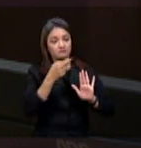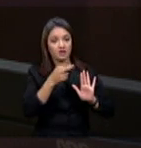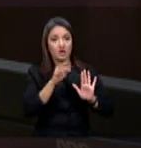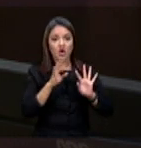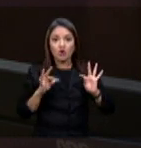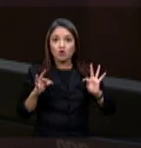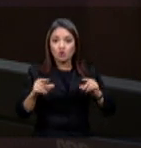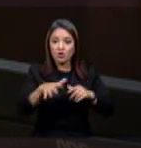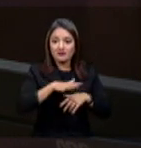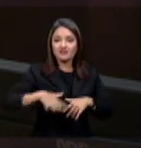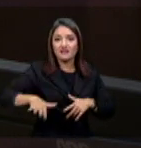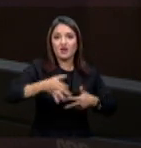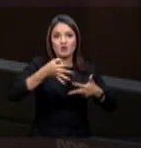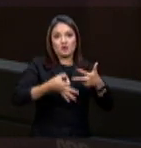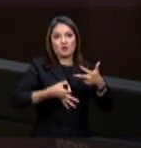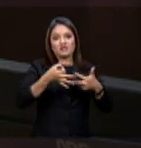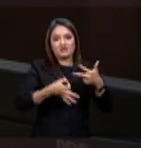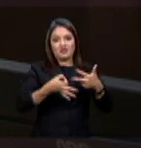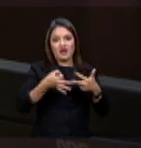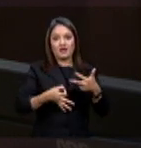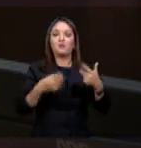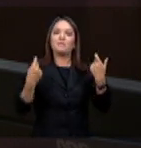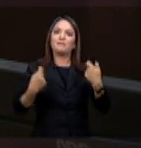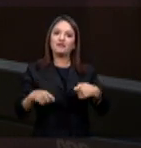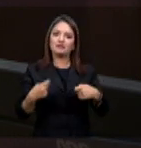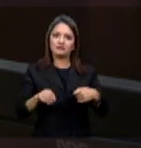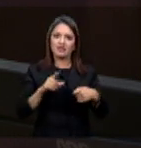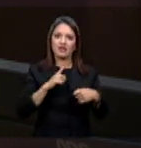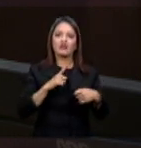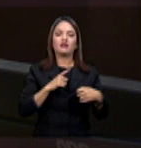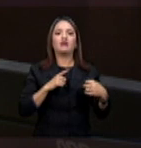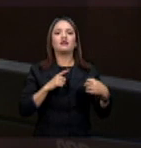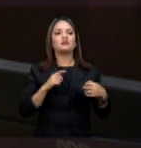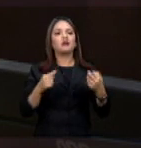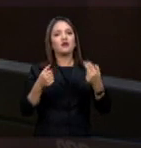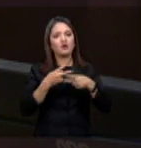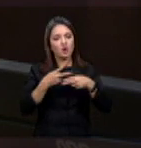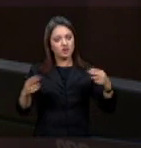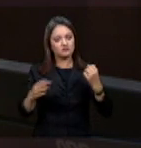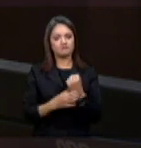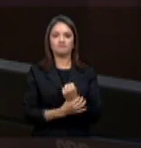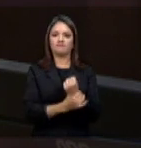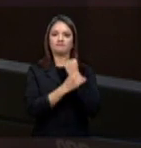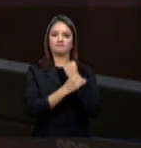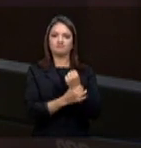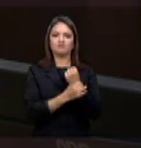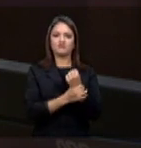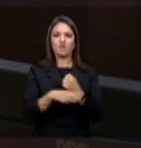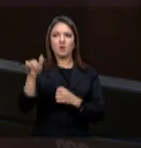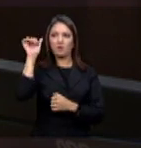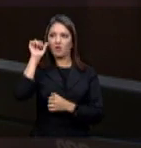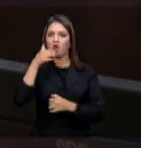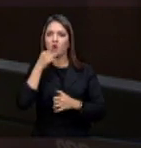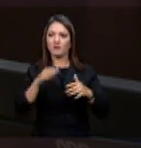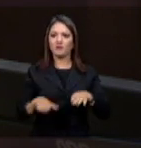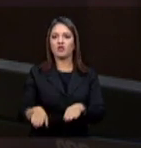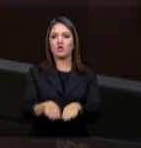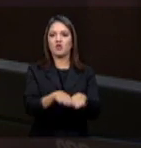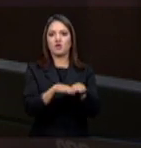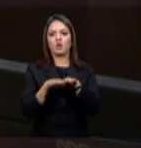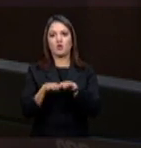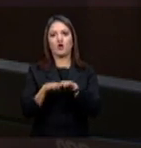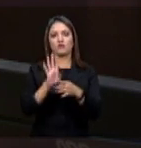unidades do Poder Judiciário deverão adotar medidas tendentes a assegurar a igualdade de gênero no ambiente